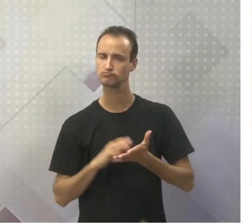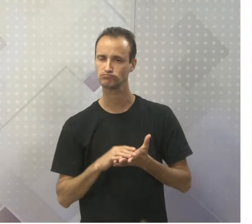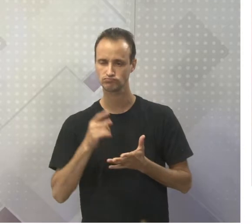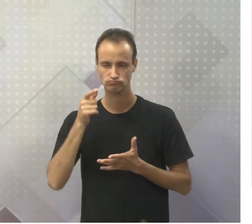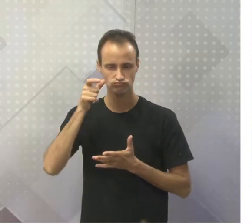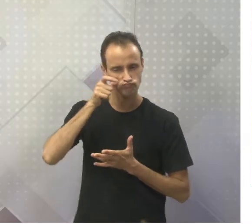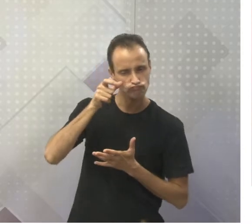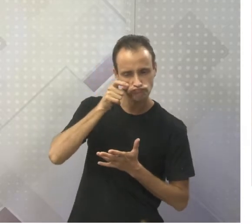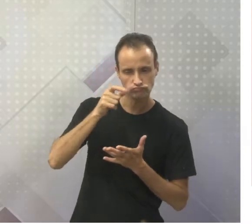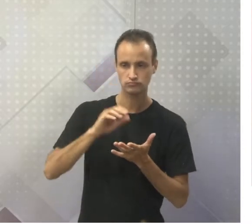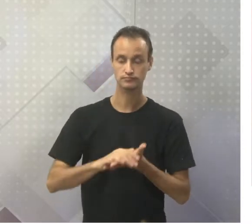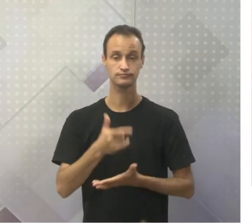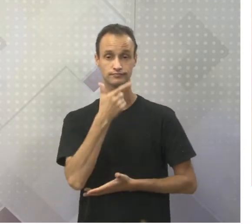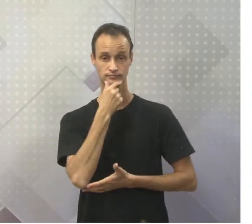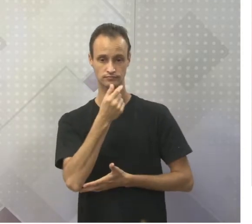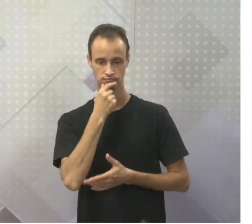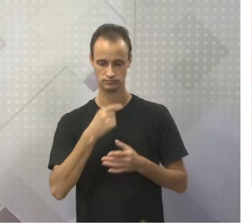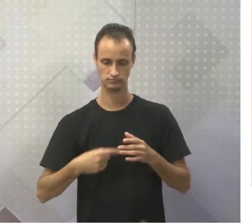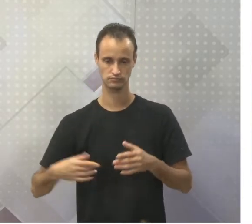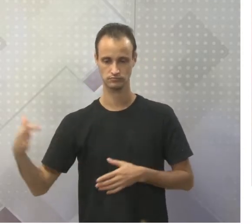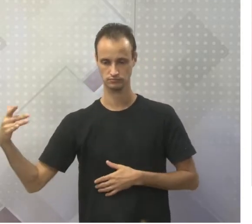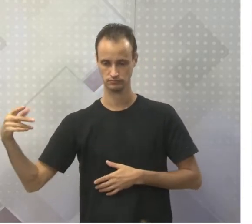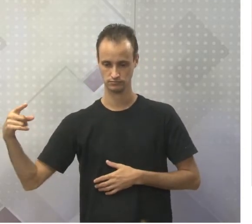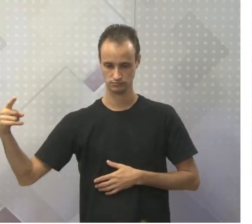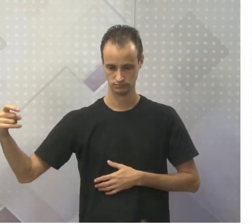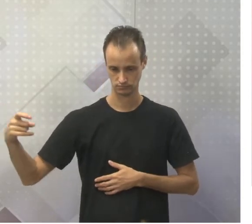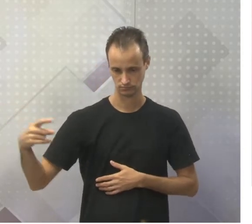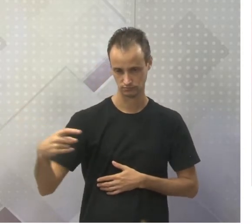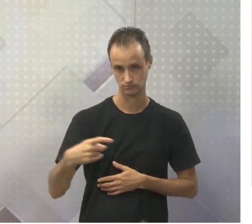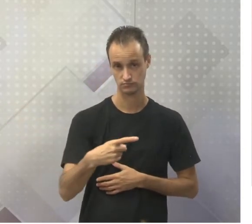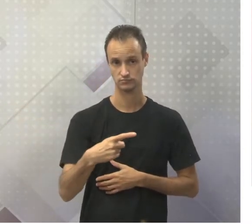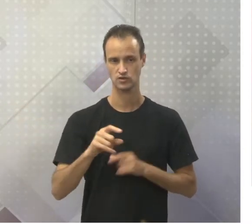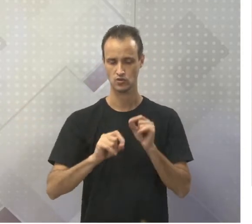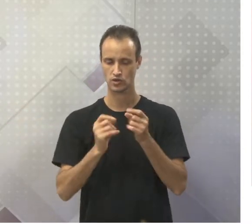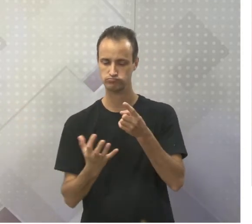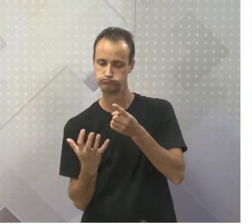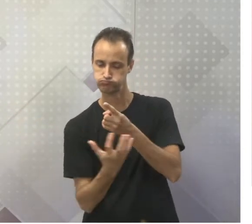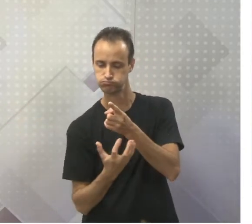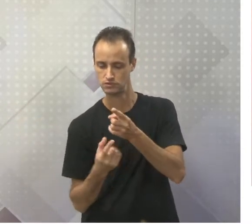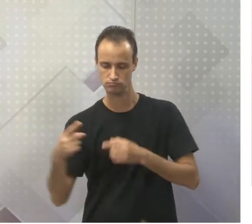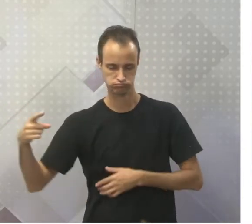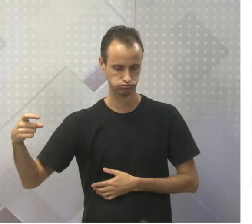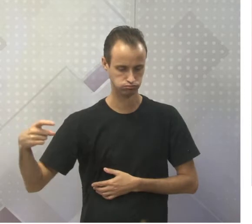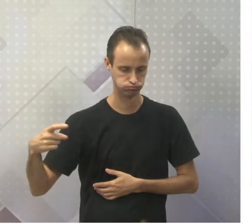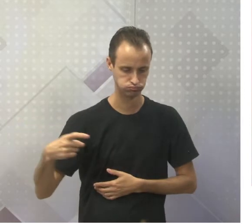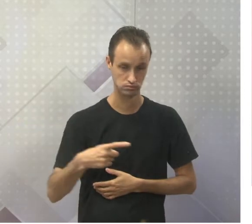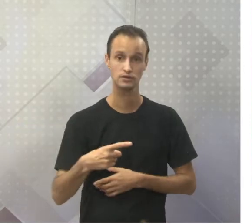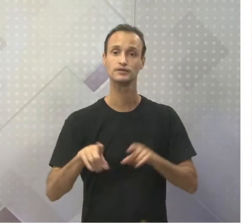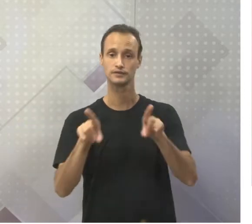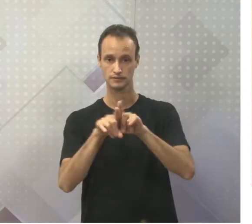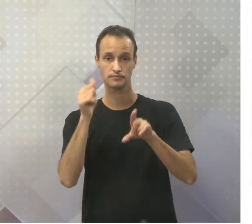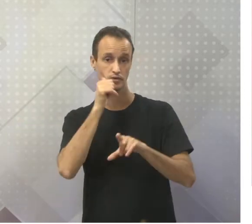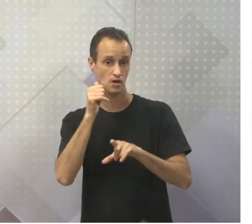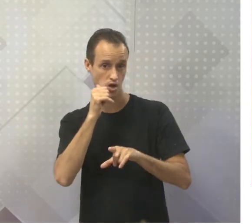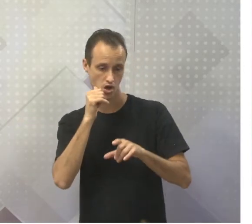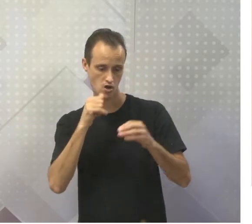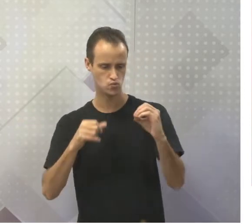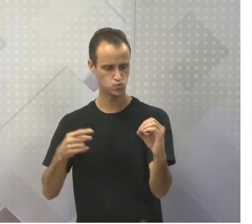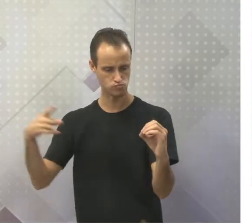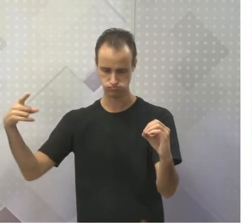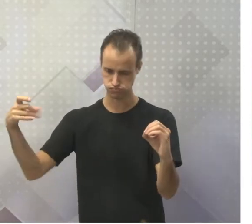Aqui, ó, masculino, né? Espermatozoide. Inicia-se a produção de espermatozoide e óvulo. Óvulo,